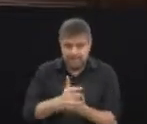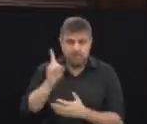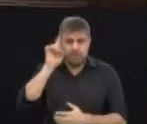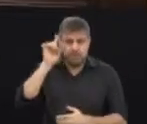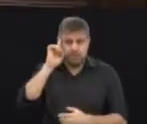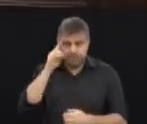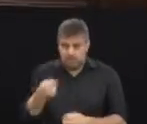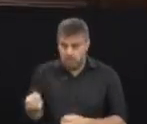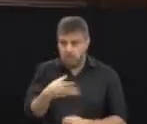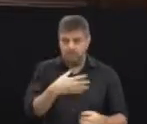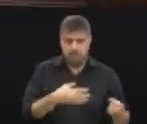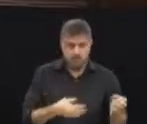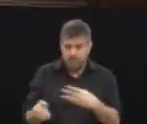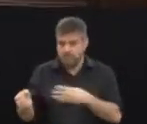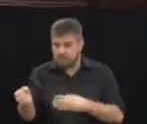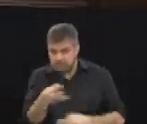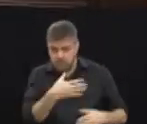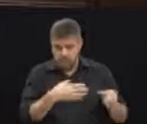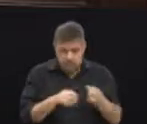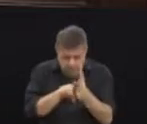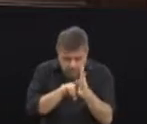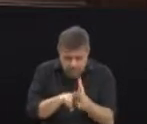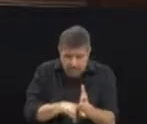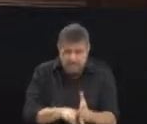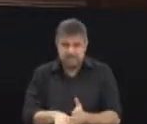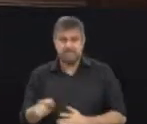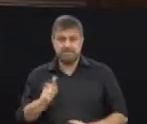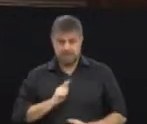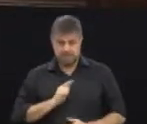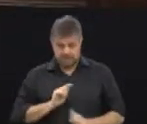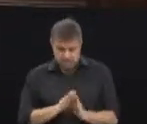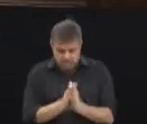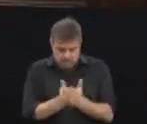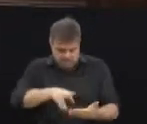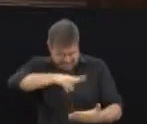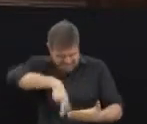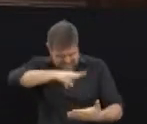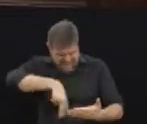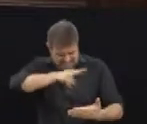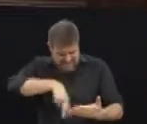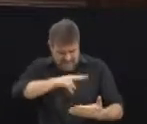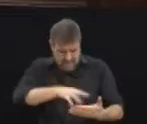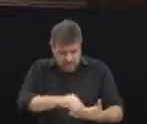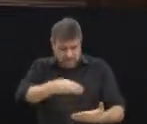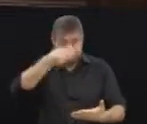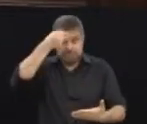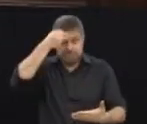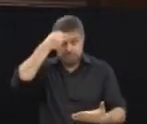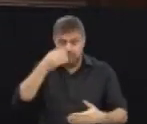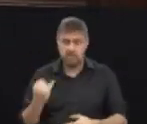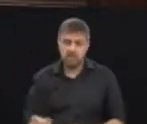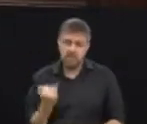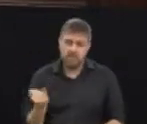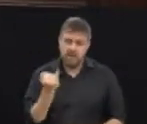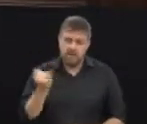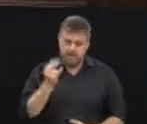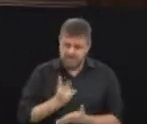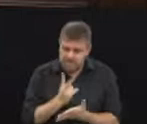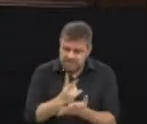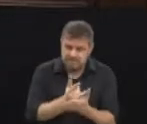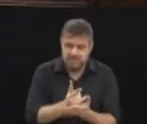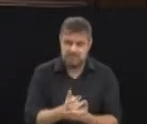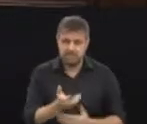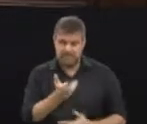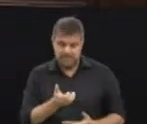cada dia surge um procedimento novo, surge uma pesquisa nova, surgem novos protocolos de tratamento. Então é importante